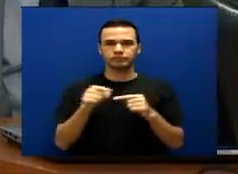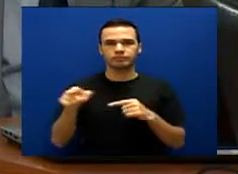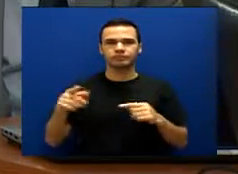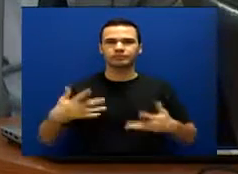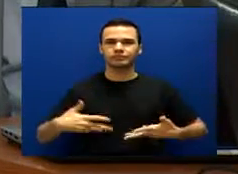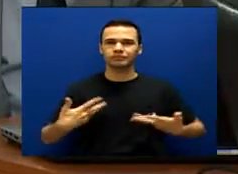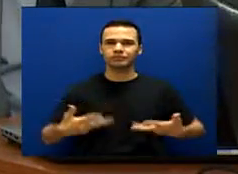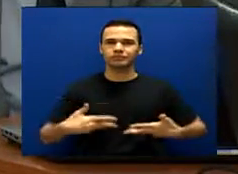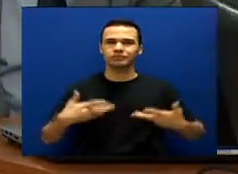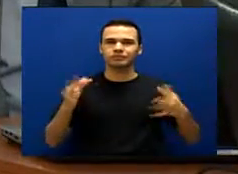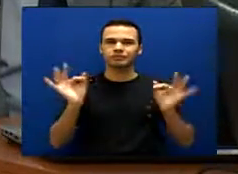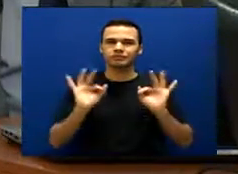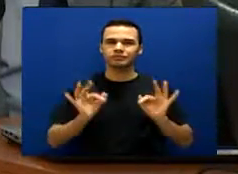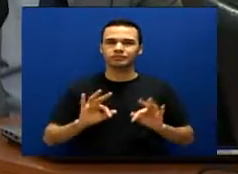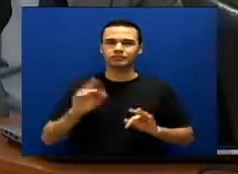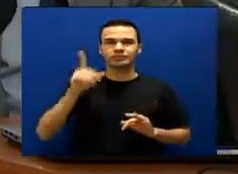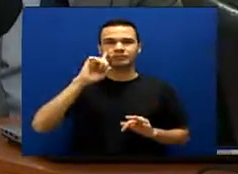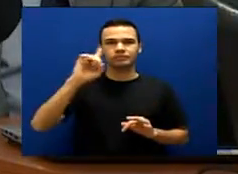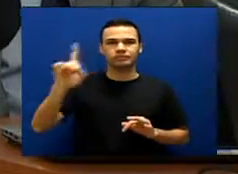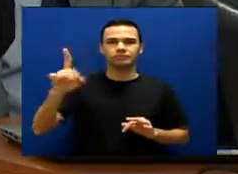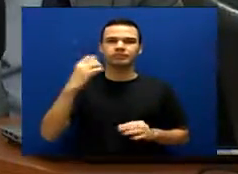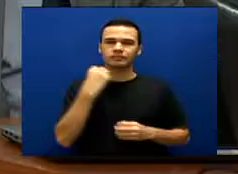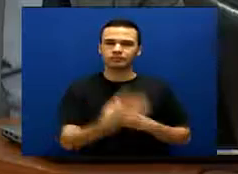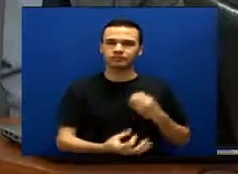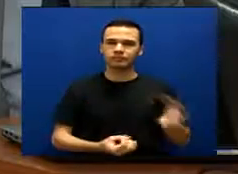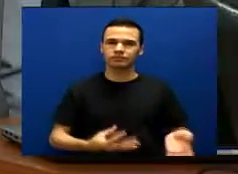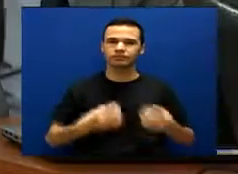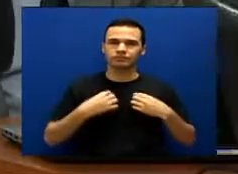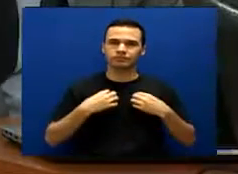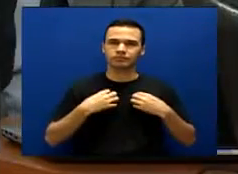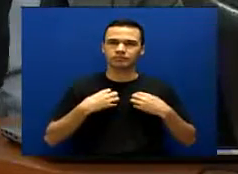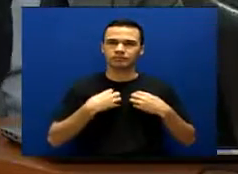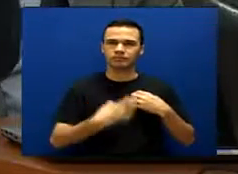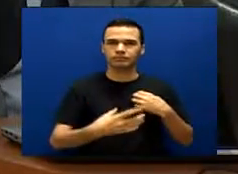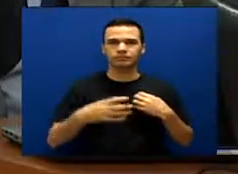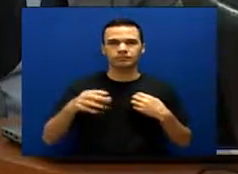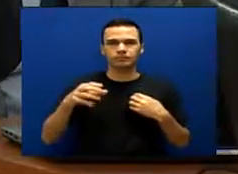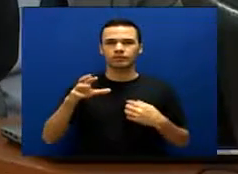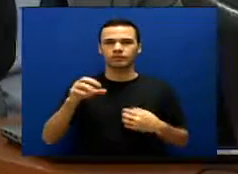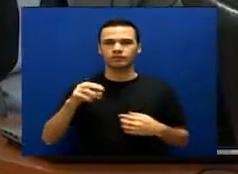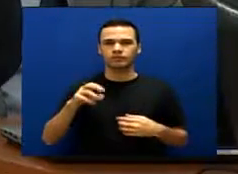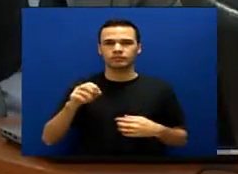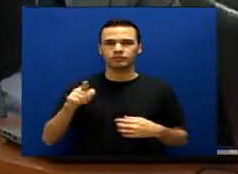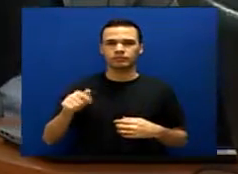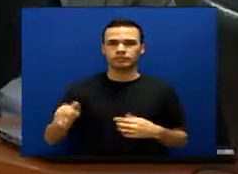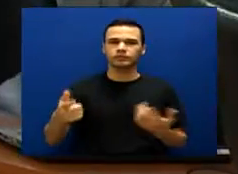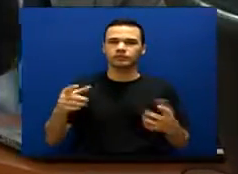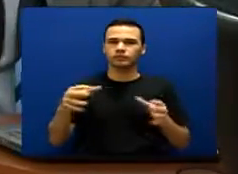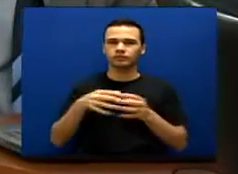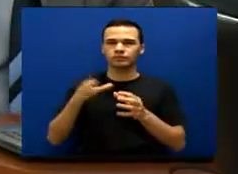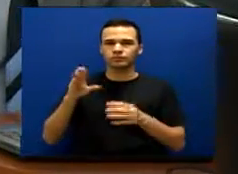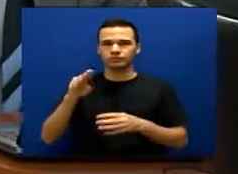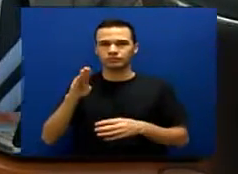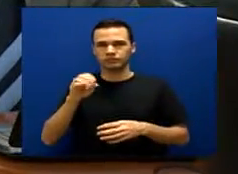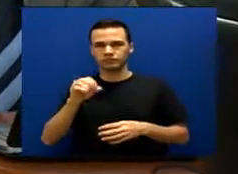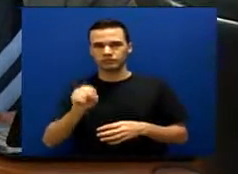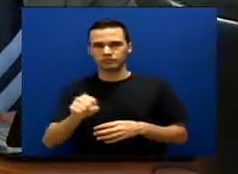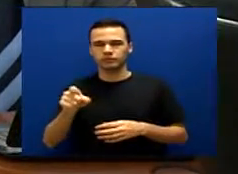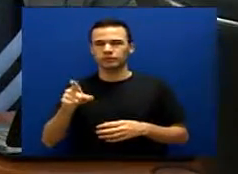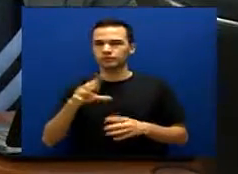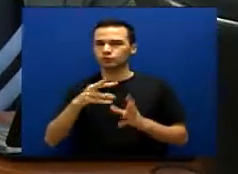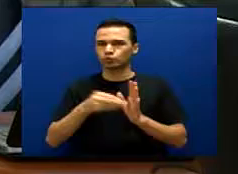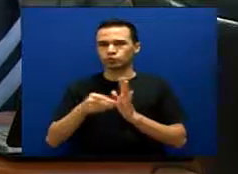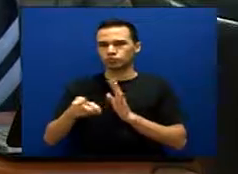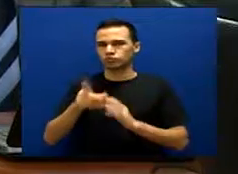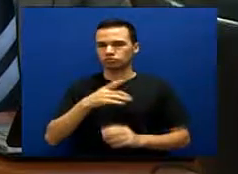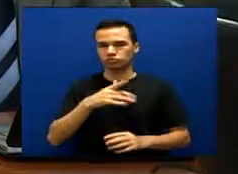comemoração ao dia de doação de órgãos, que estará aqui o pessoal do BOS, do hospital, o doutor Francisco,